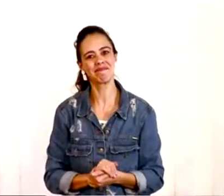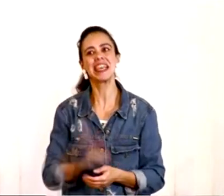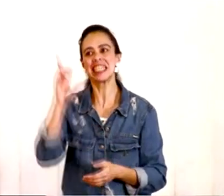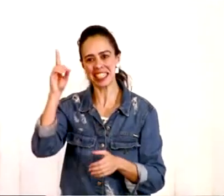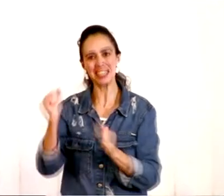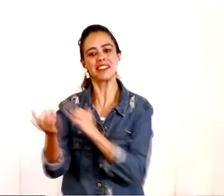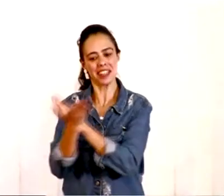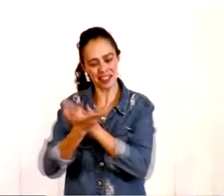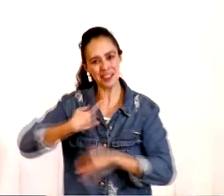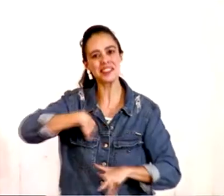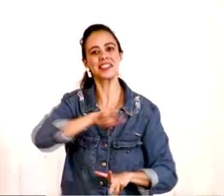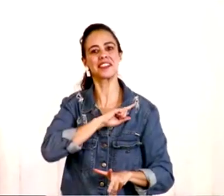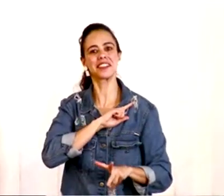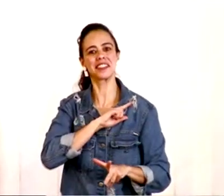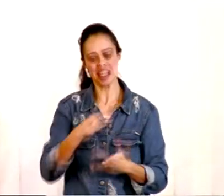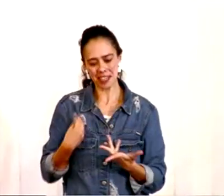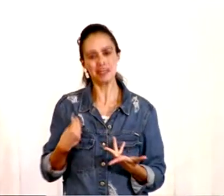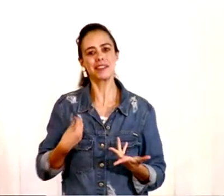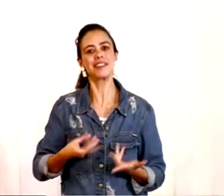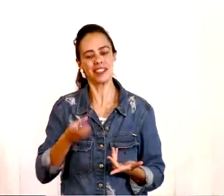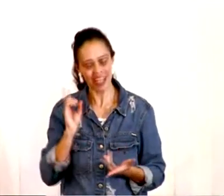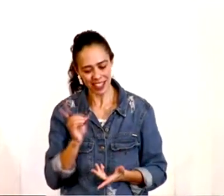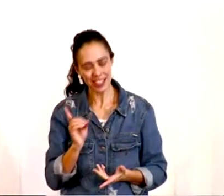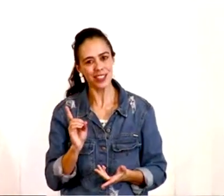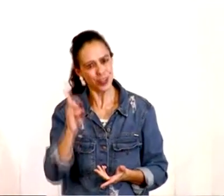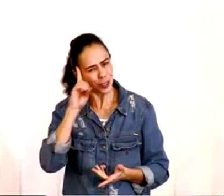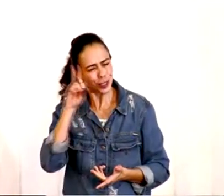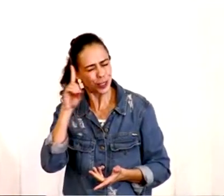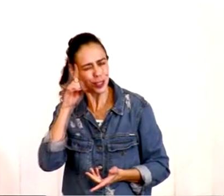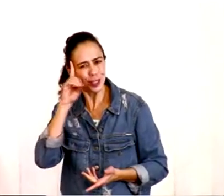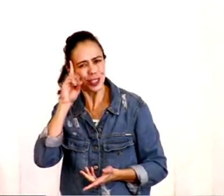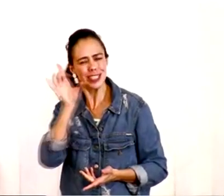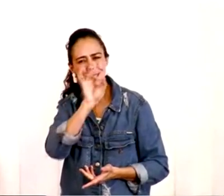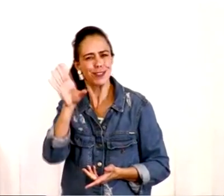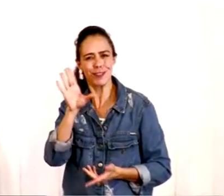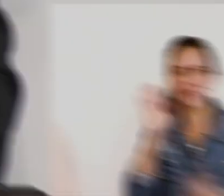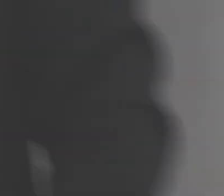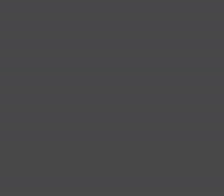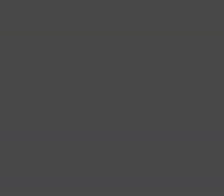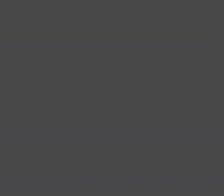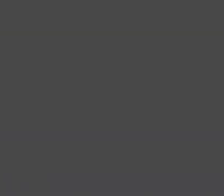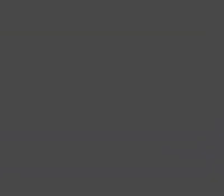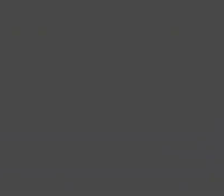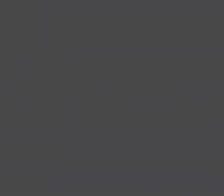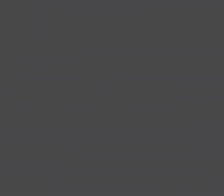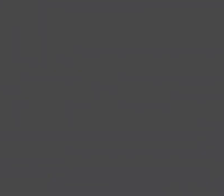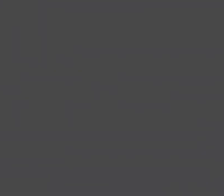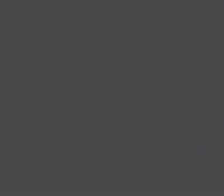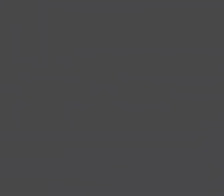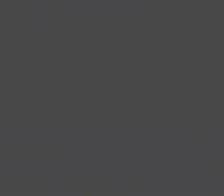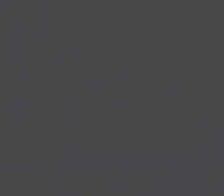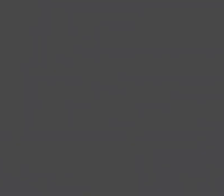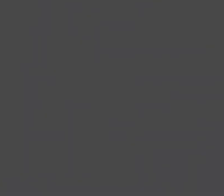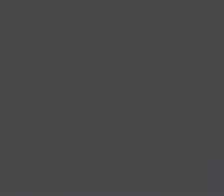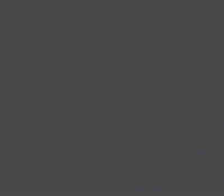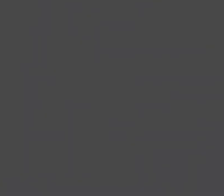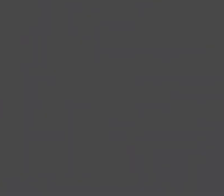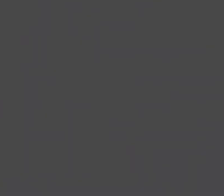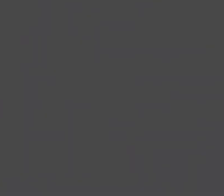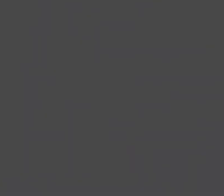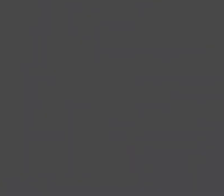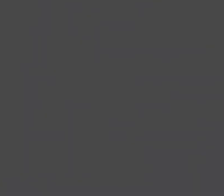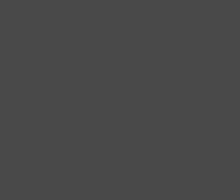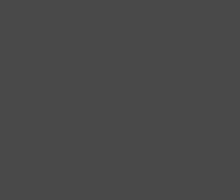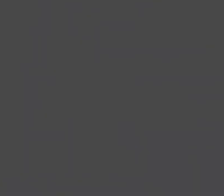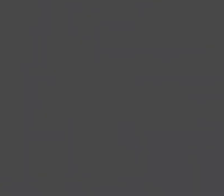a viver os nossos dias somente para Ele. Amém? Muito obrigado por nos acompanhar